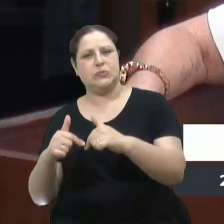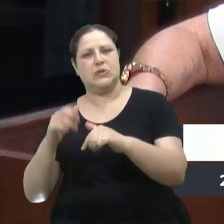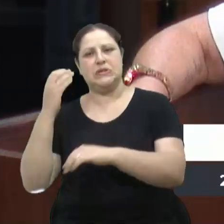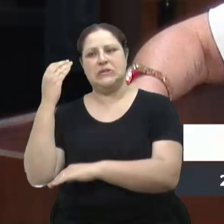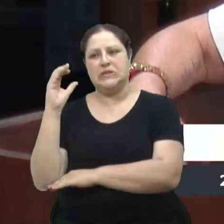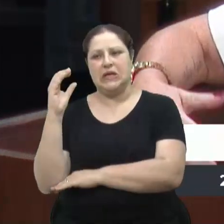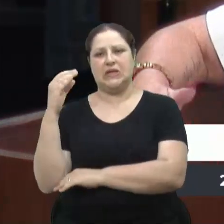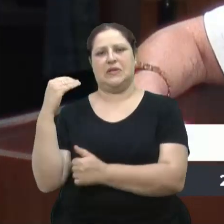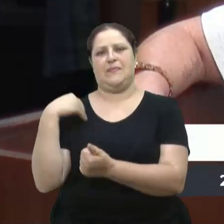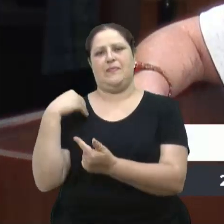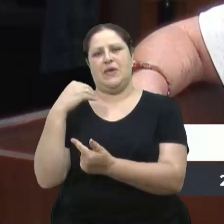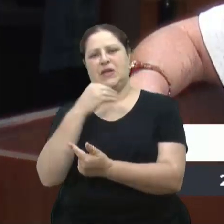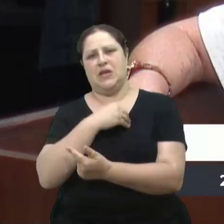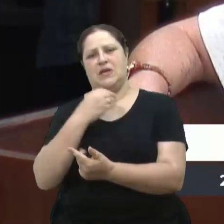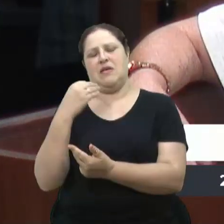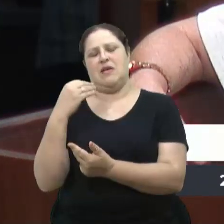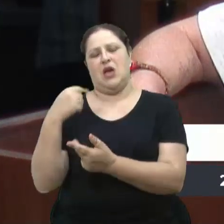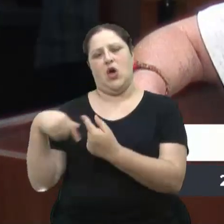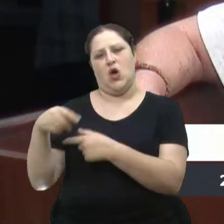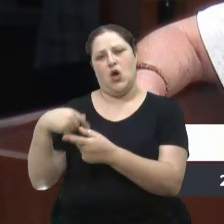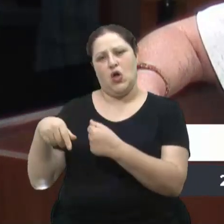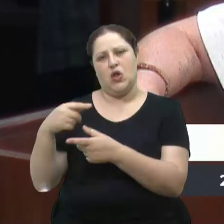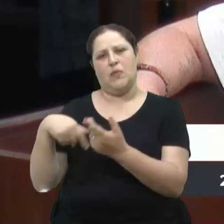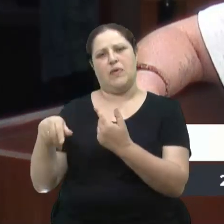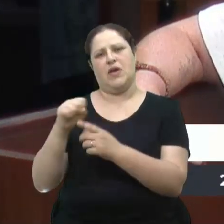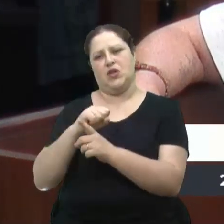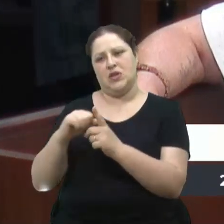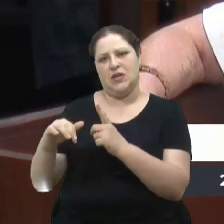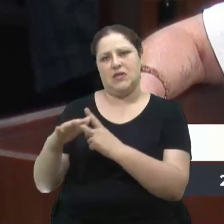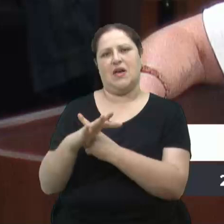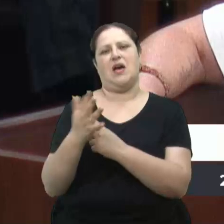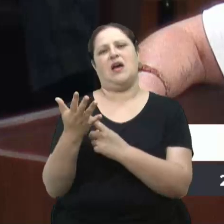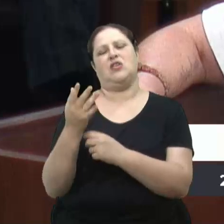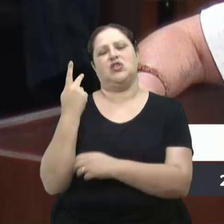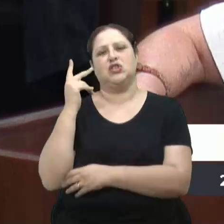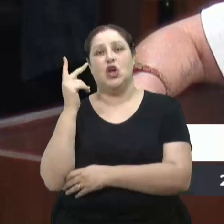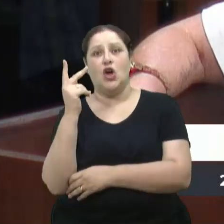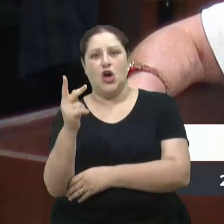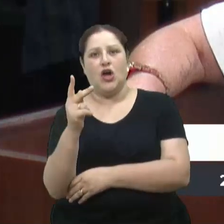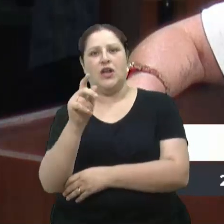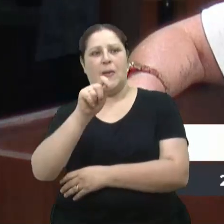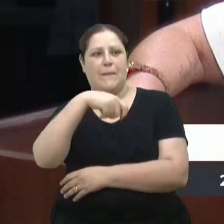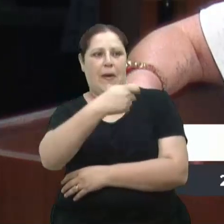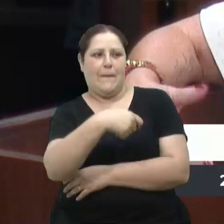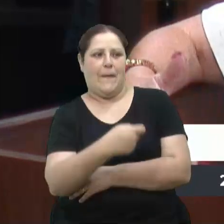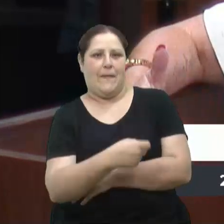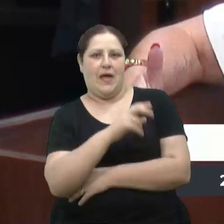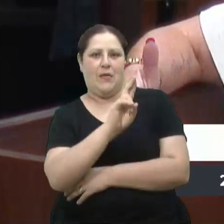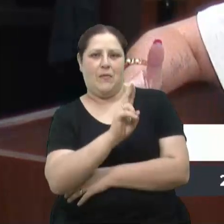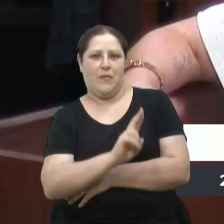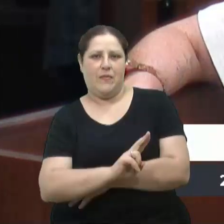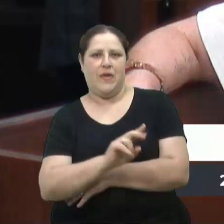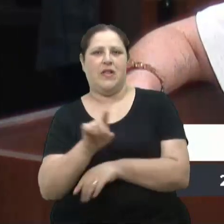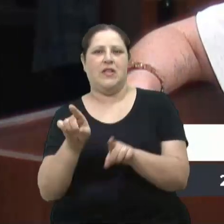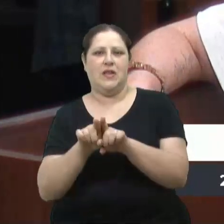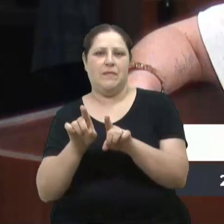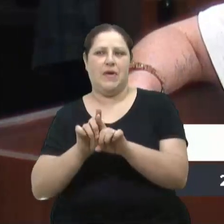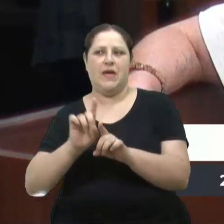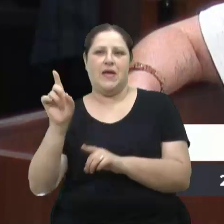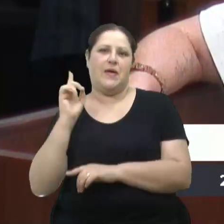na medicina, na economia, na sociedade, na história, na conjuração